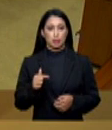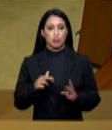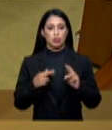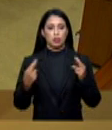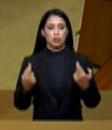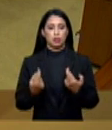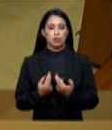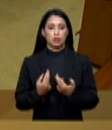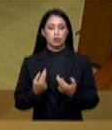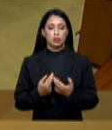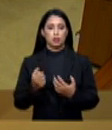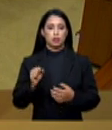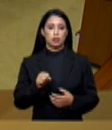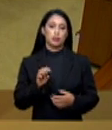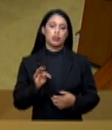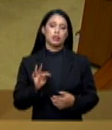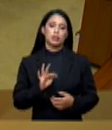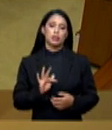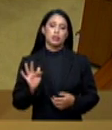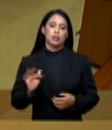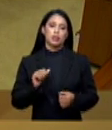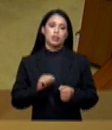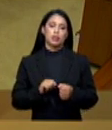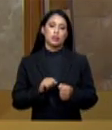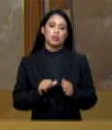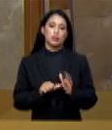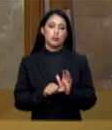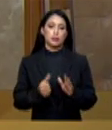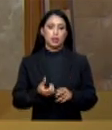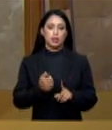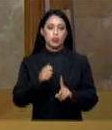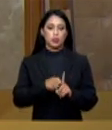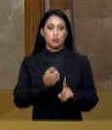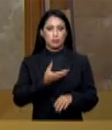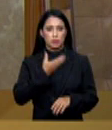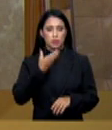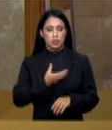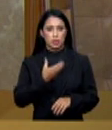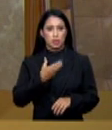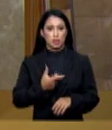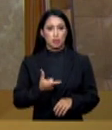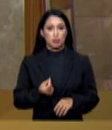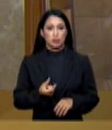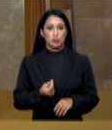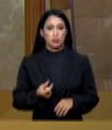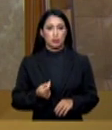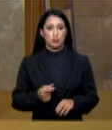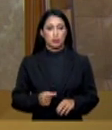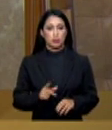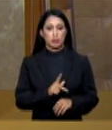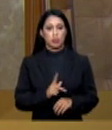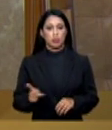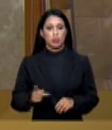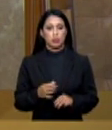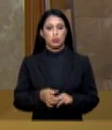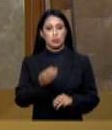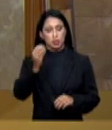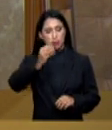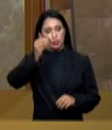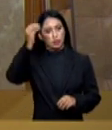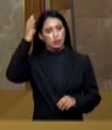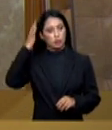do Supremo Tribunal Federal realizado em 1º de Dezembro de 2021 presidência do seu Ministro Luiz fux